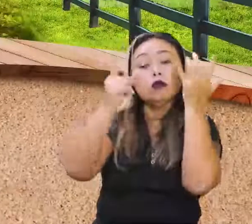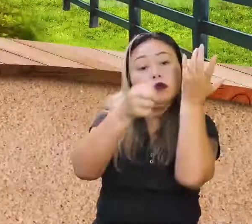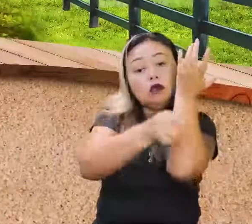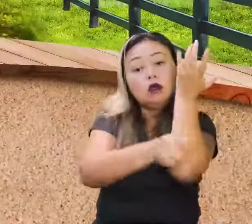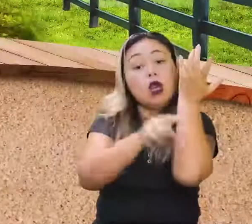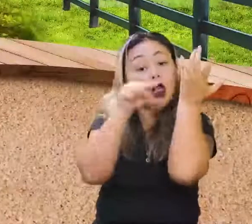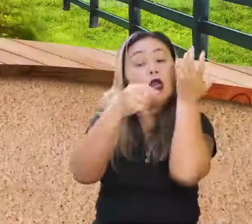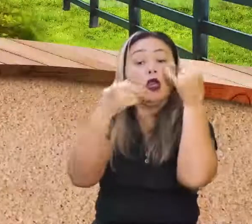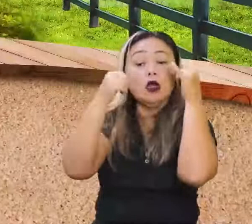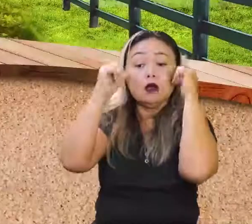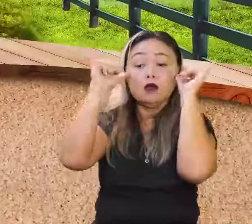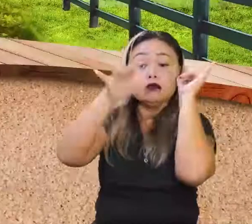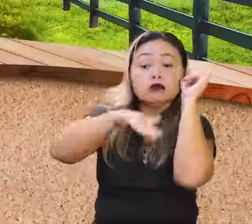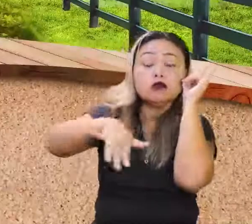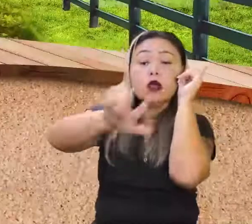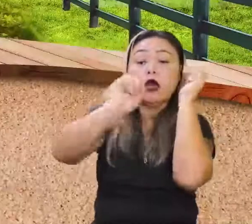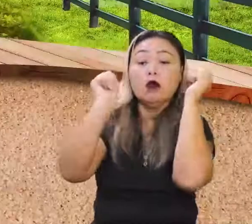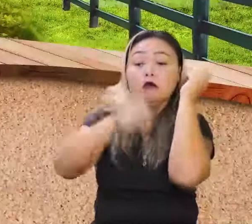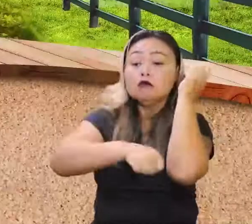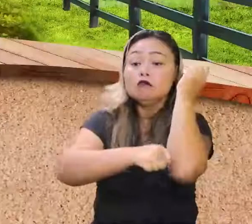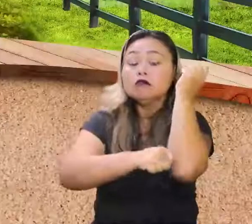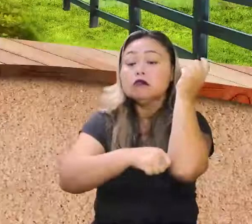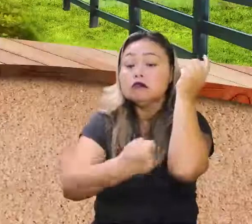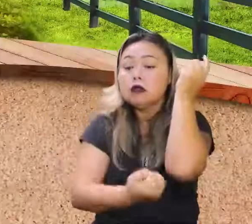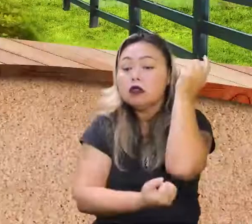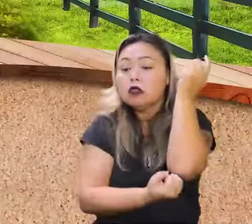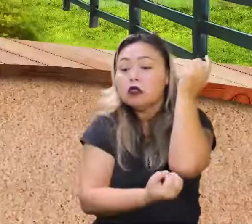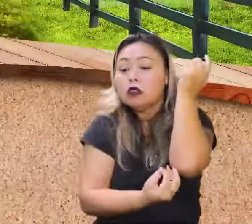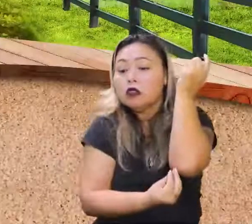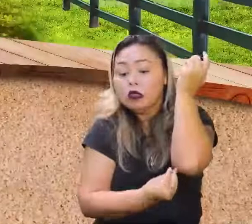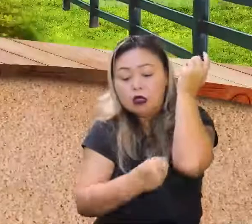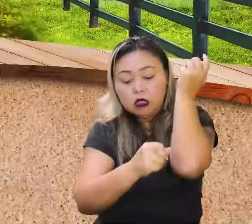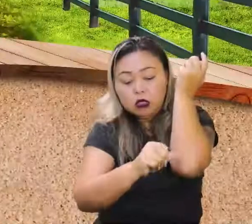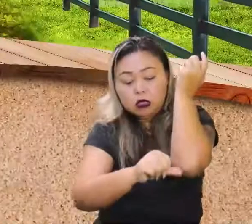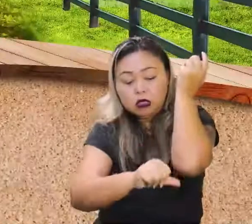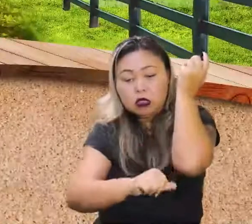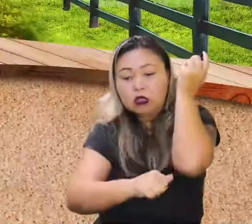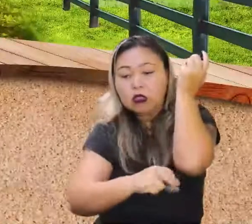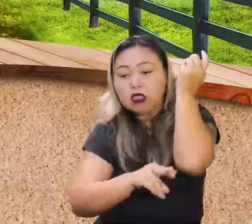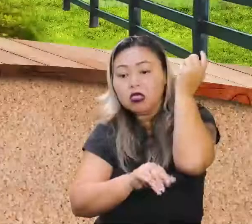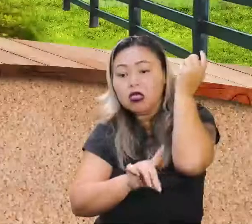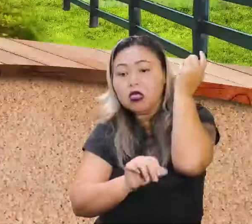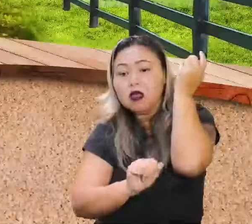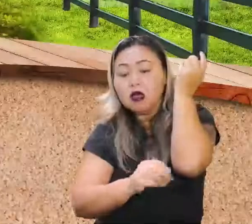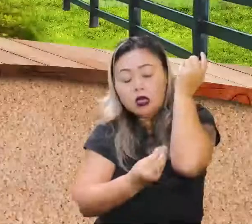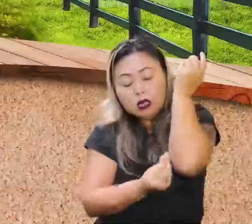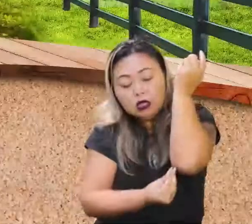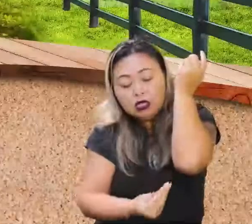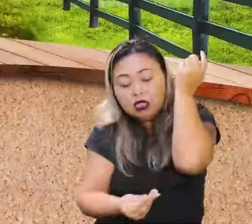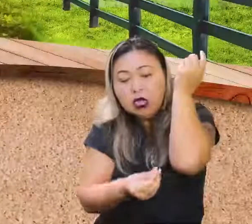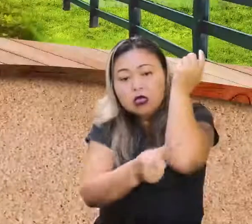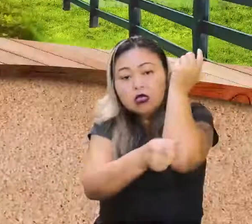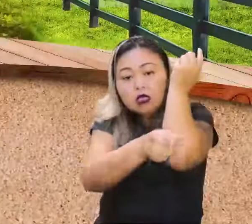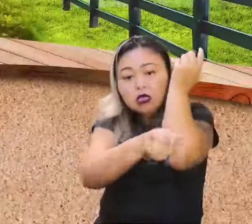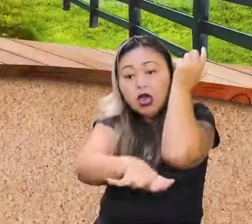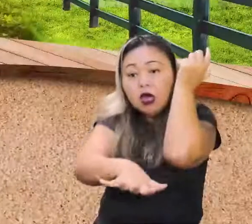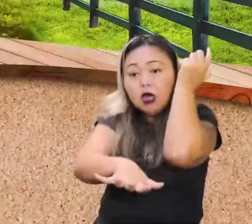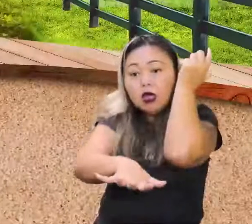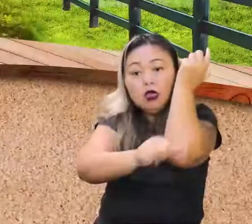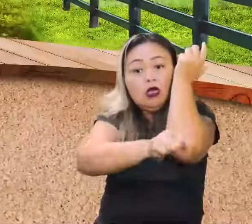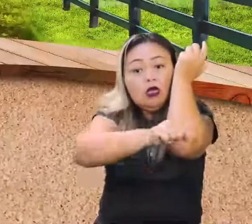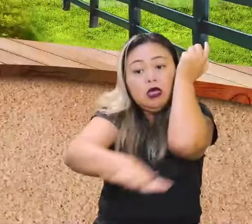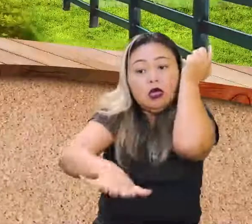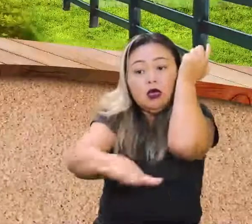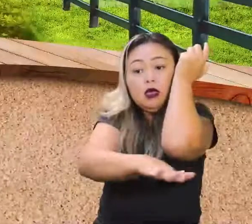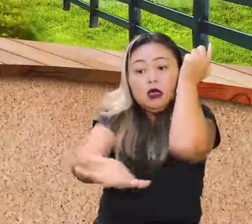porque ele vai possibilitar o surgimento da vida. A bosta, o esterco da vaca, quando cai assim no solo,